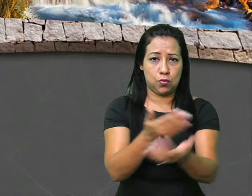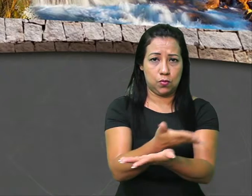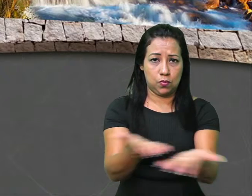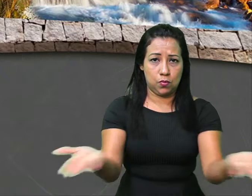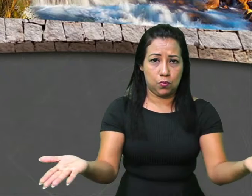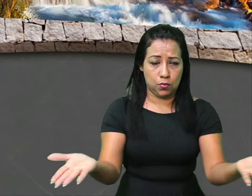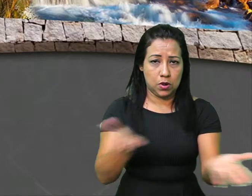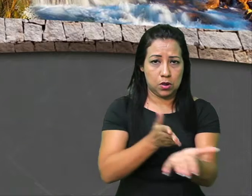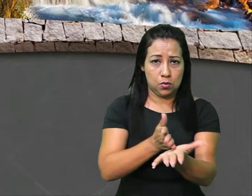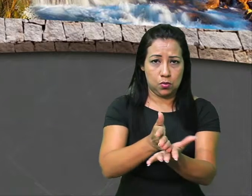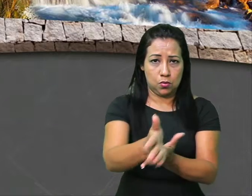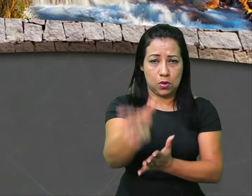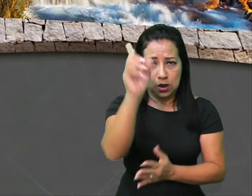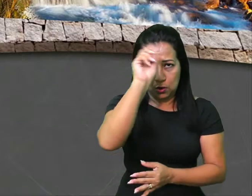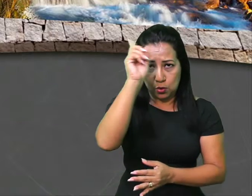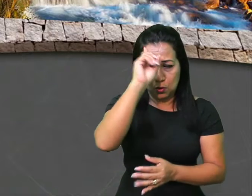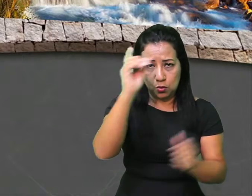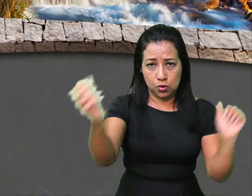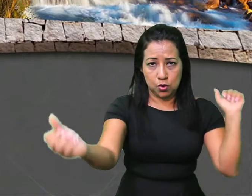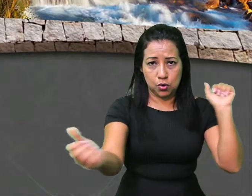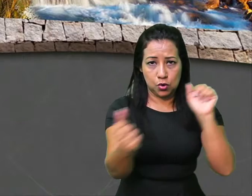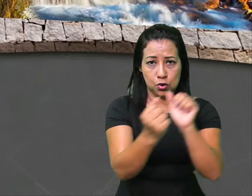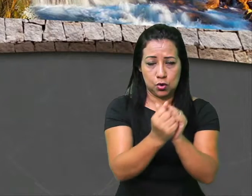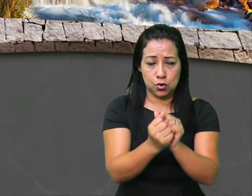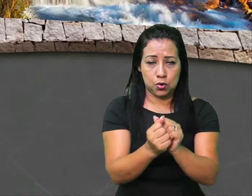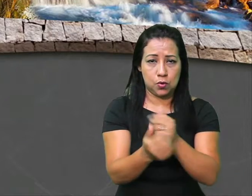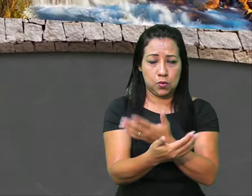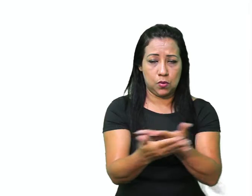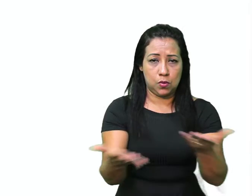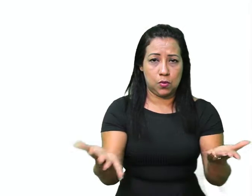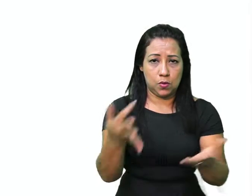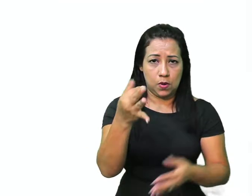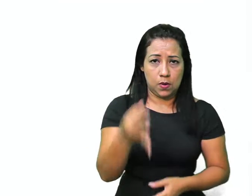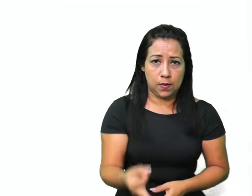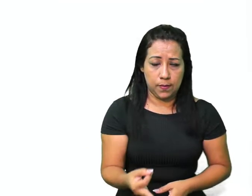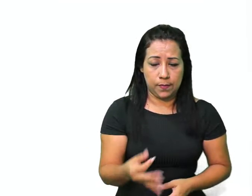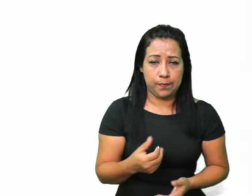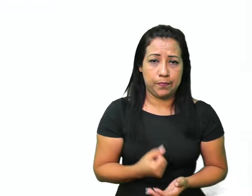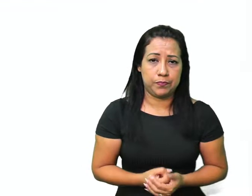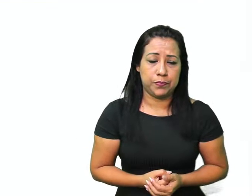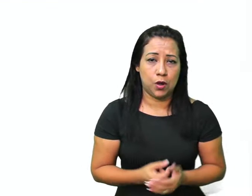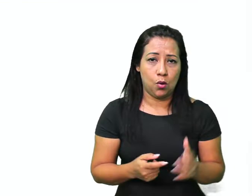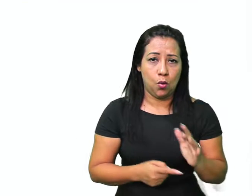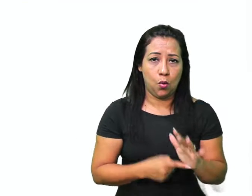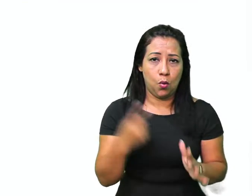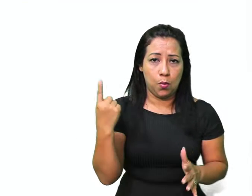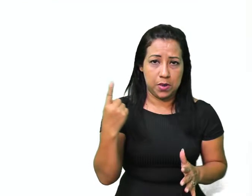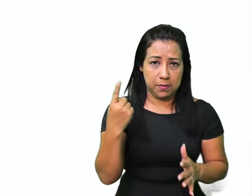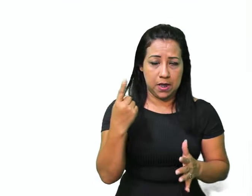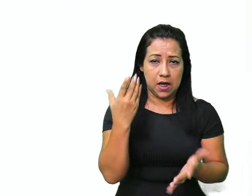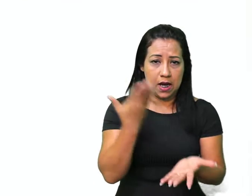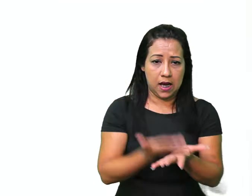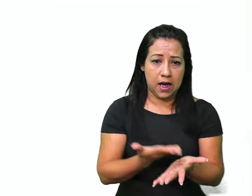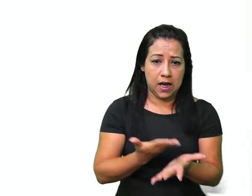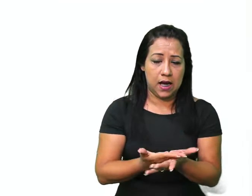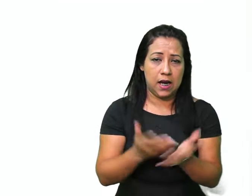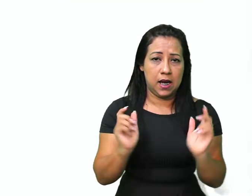com vocês. Certo? Portanto, na nossa primeiro encontro, qual é a nossa competência de